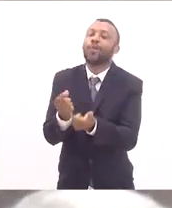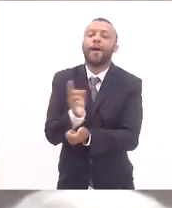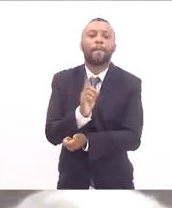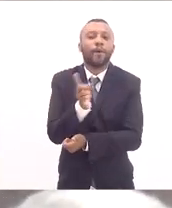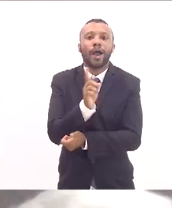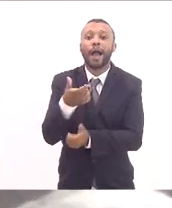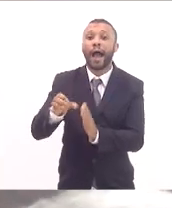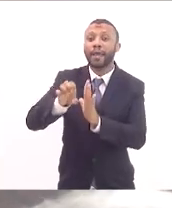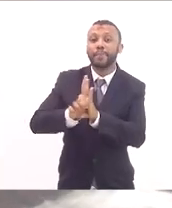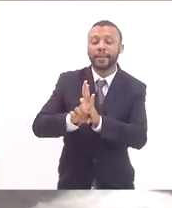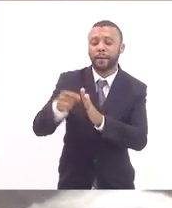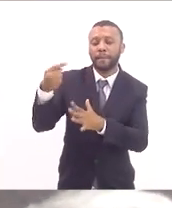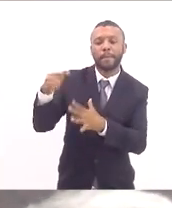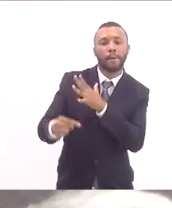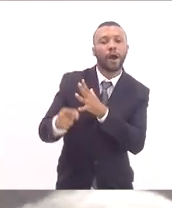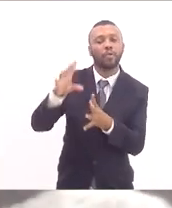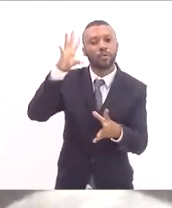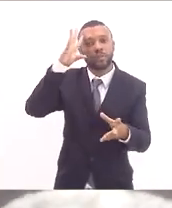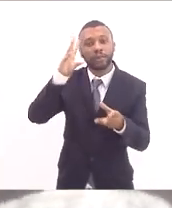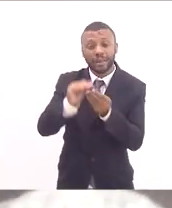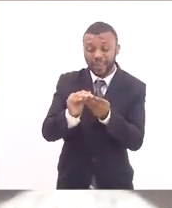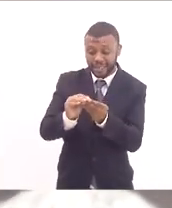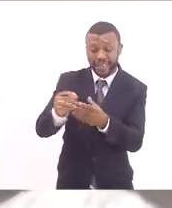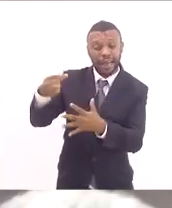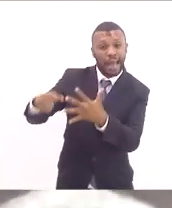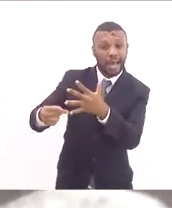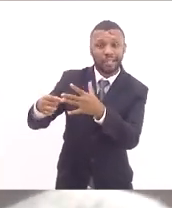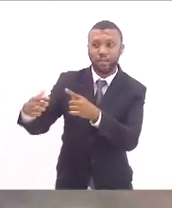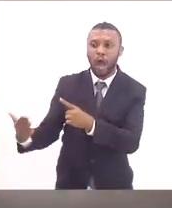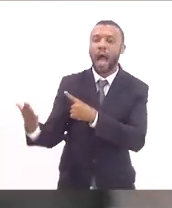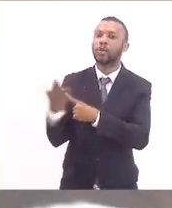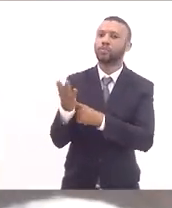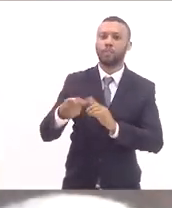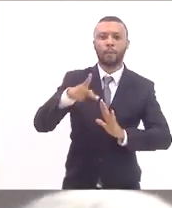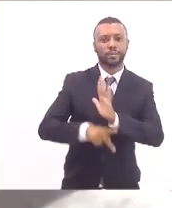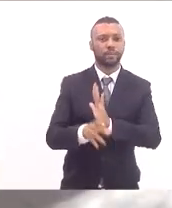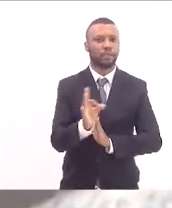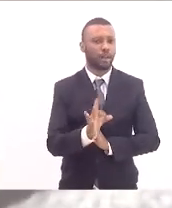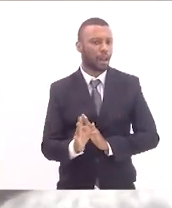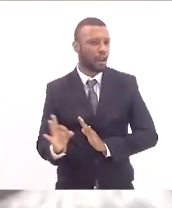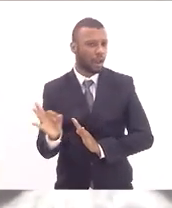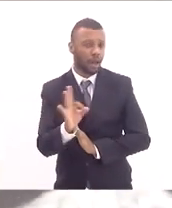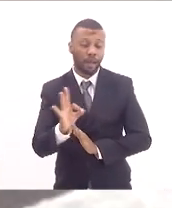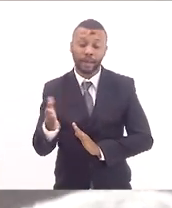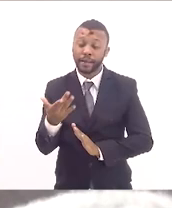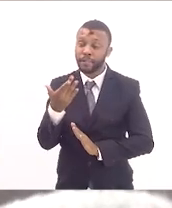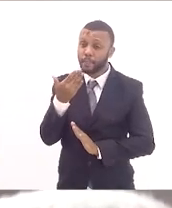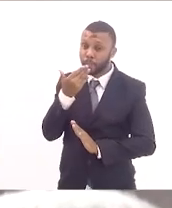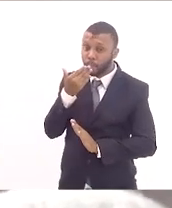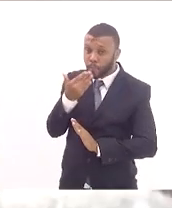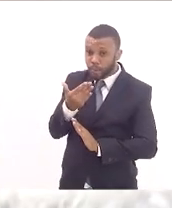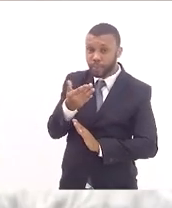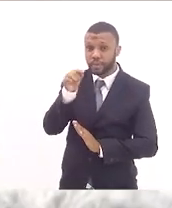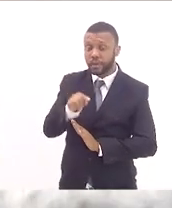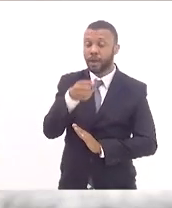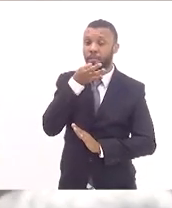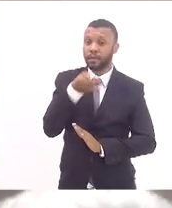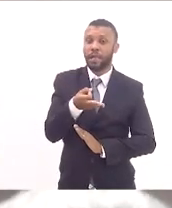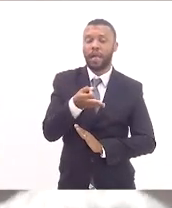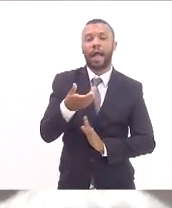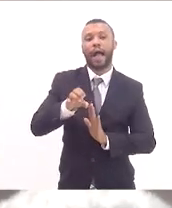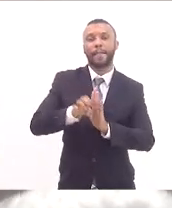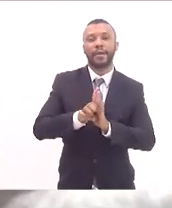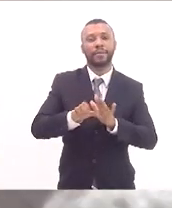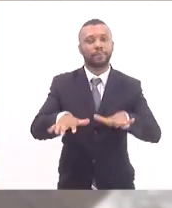emendas por entender que não contribuem para o projeto e suposto meu aparecer as emendas de plenário